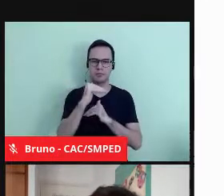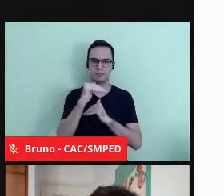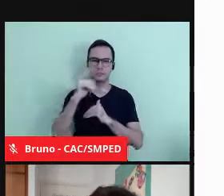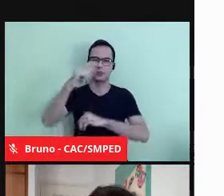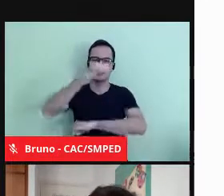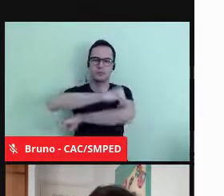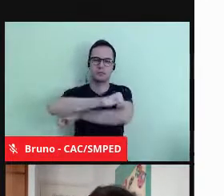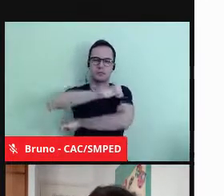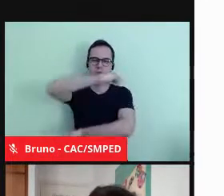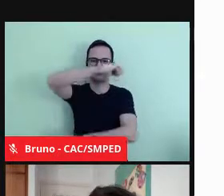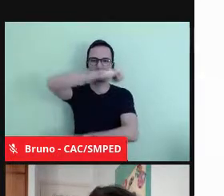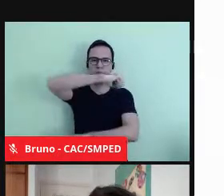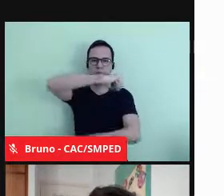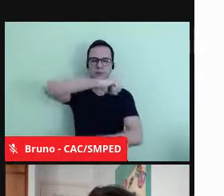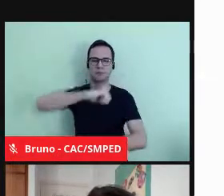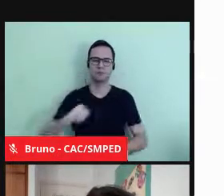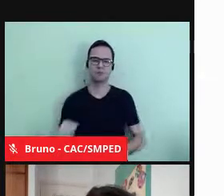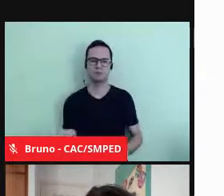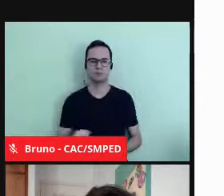janelas